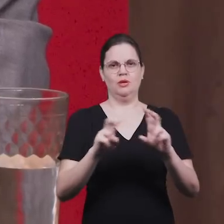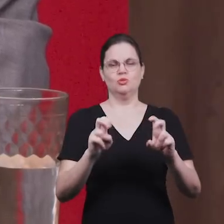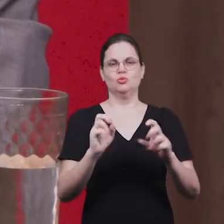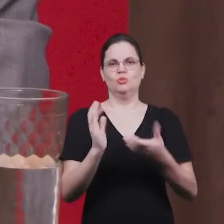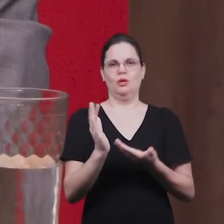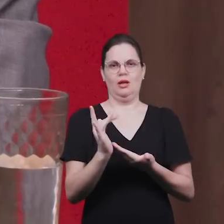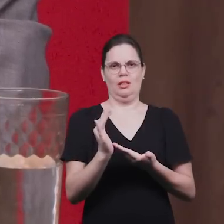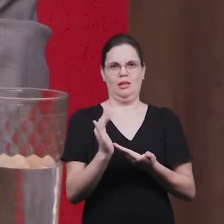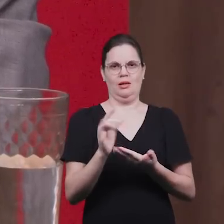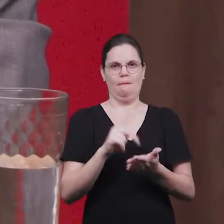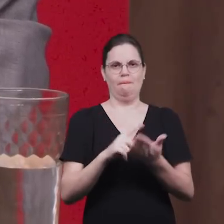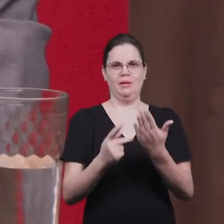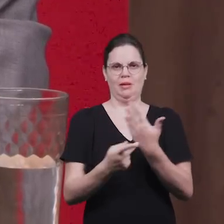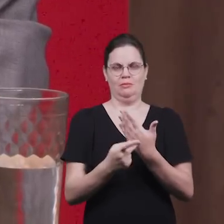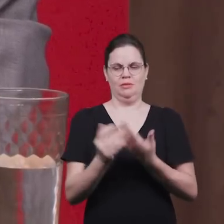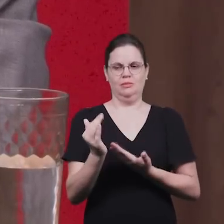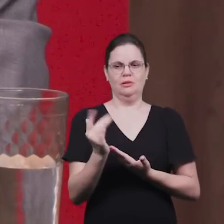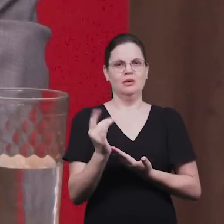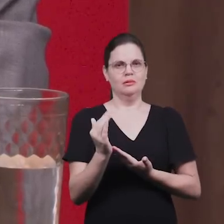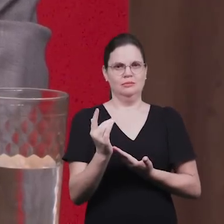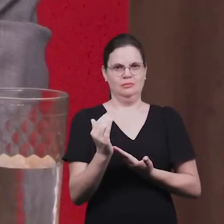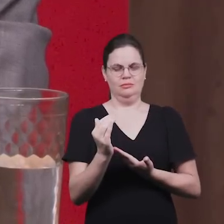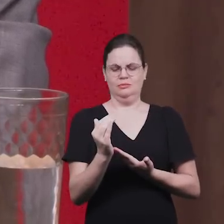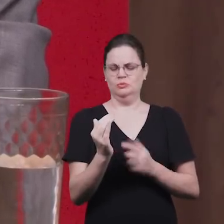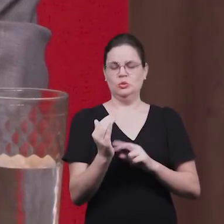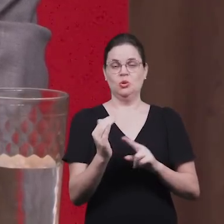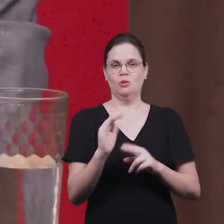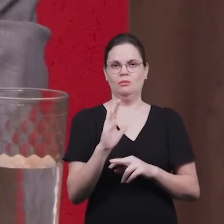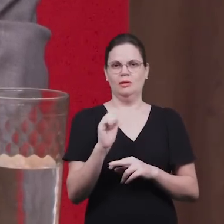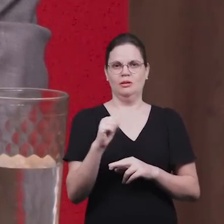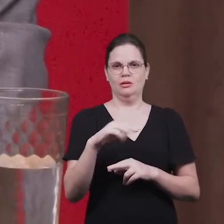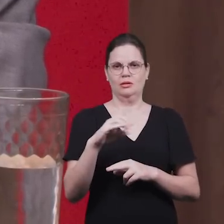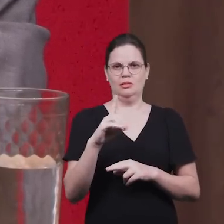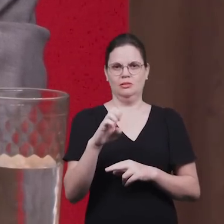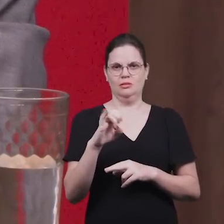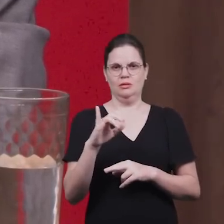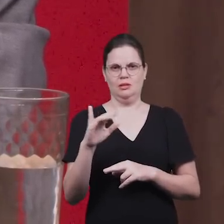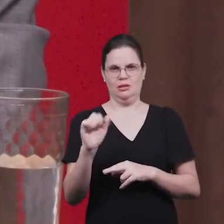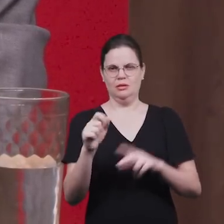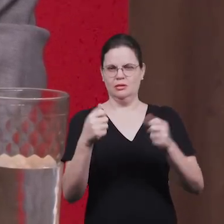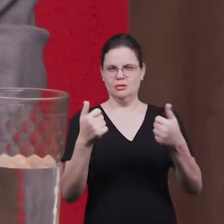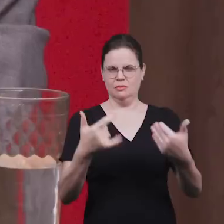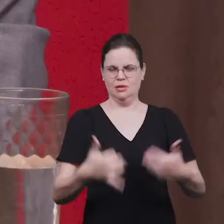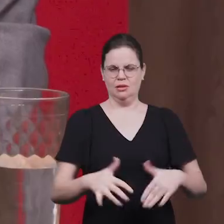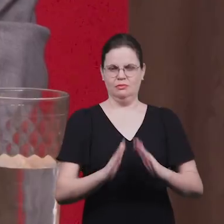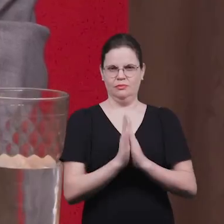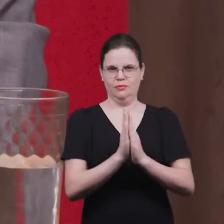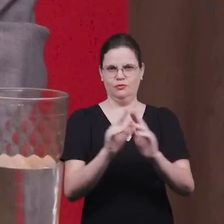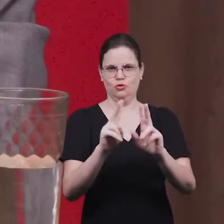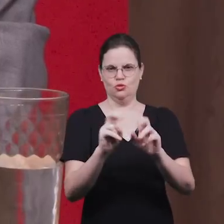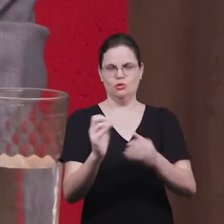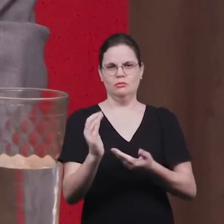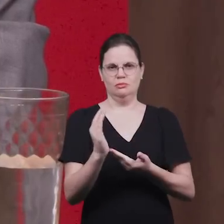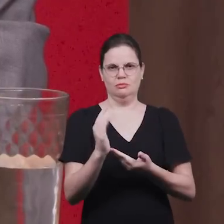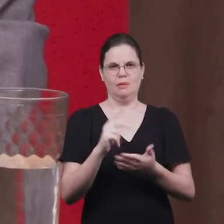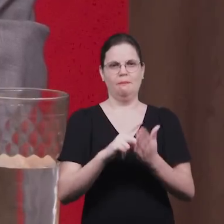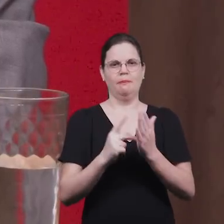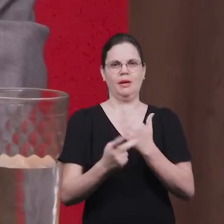candeia. Exato. Né? Dá uma colocaçãozinha para nós aqui sobre